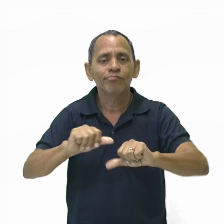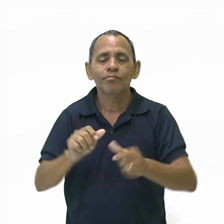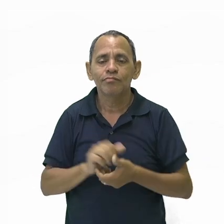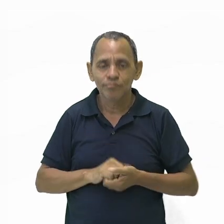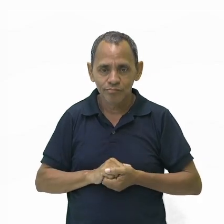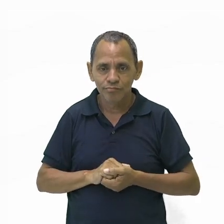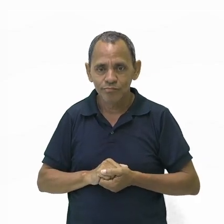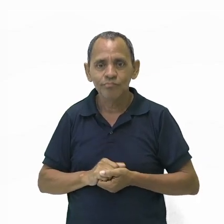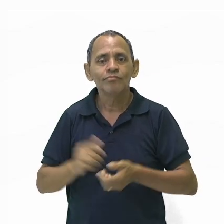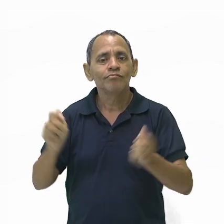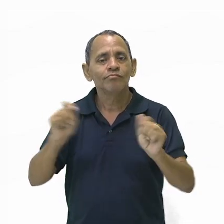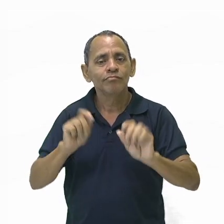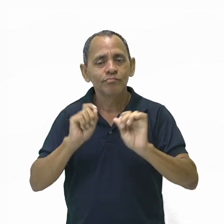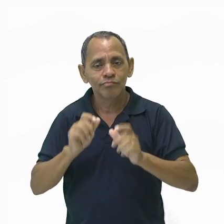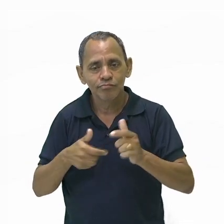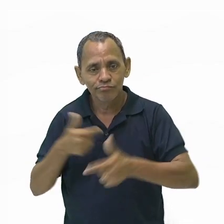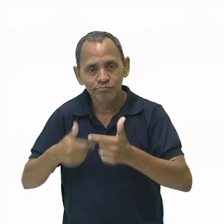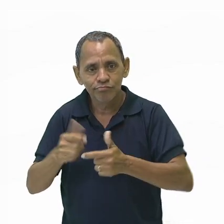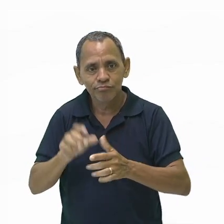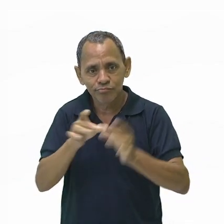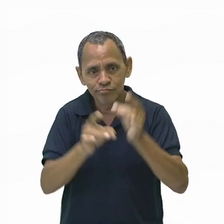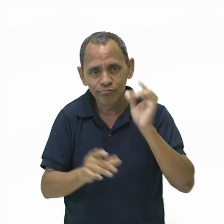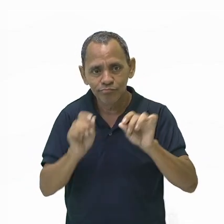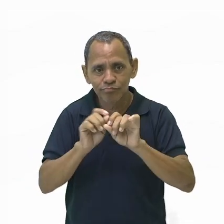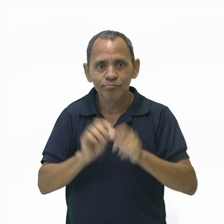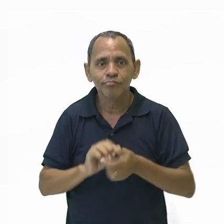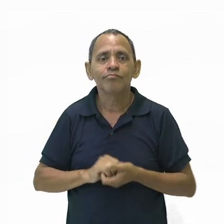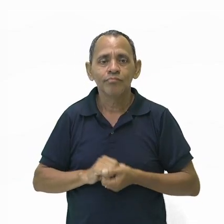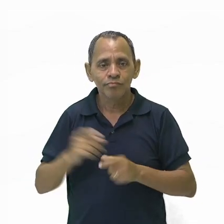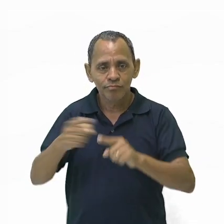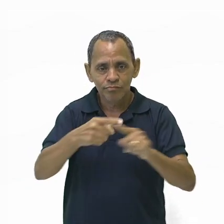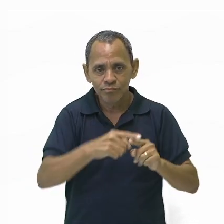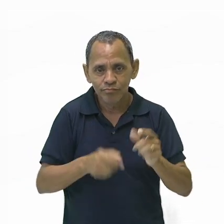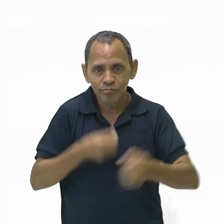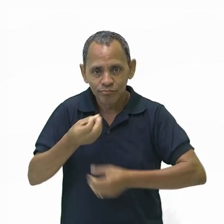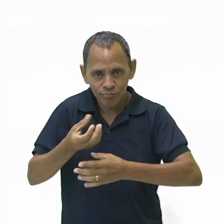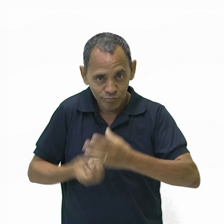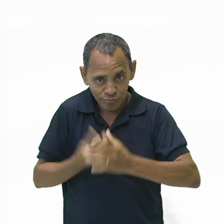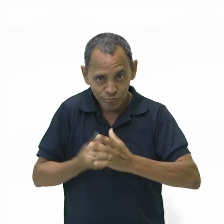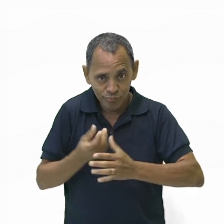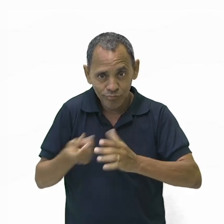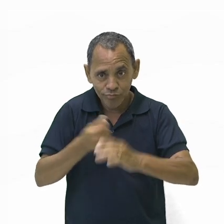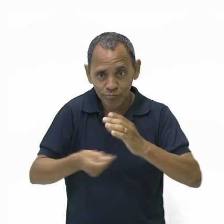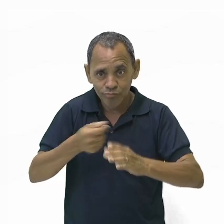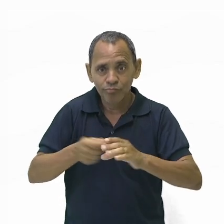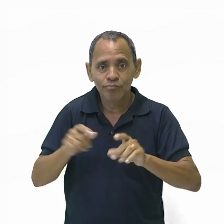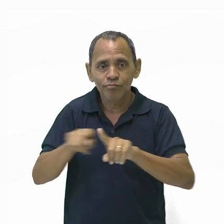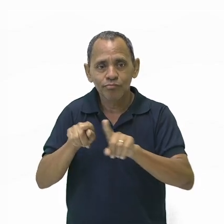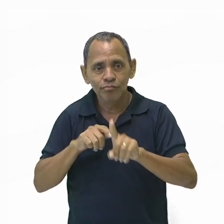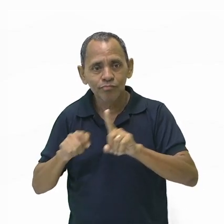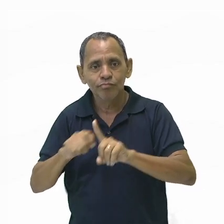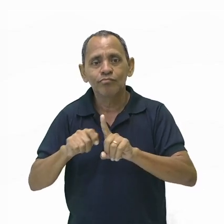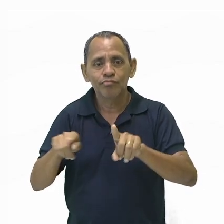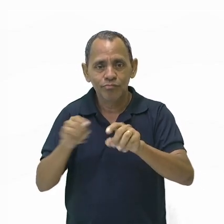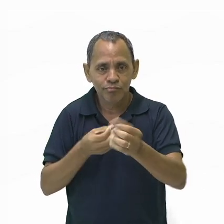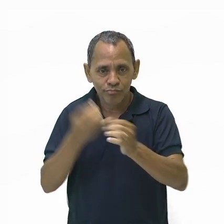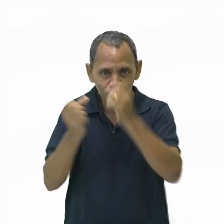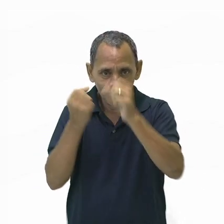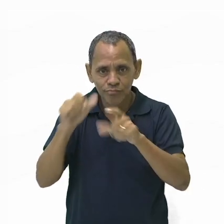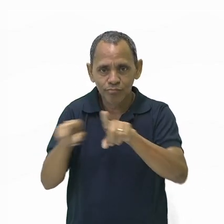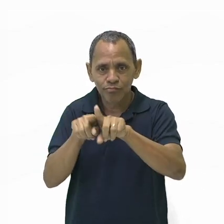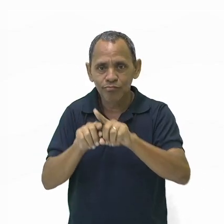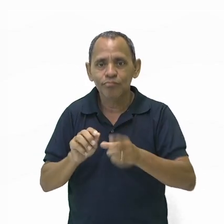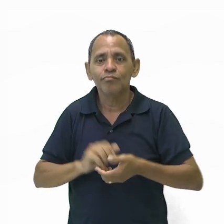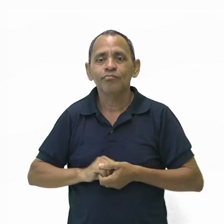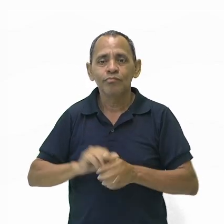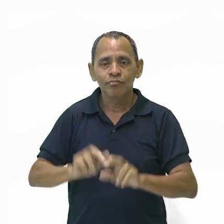modo de produção capitalista e a sociedade industrial no mundo, diferentes processos de organização espacial, as revoluções industriais e a resistência